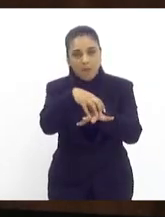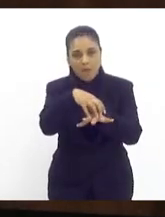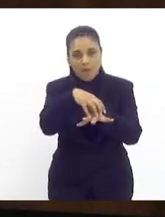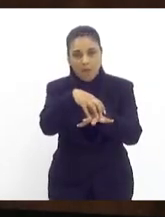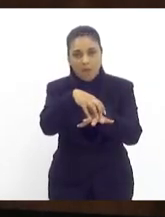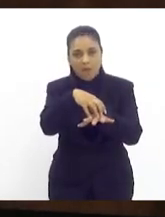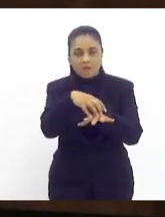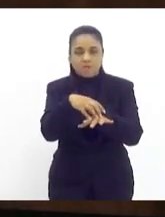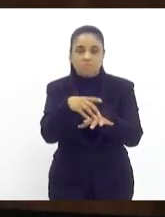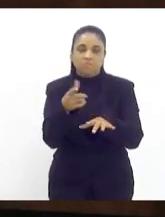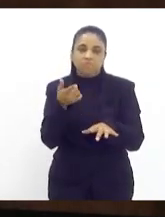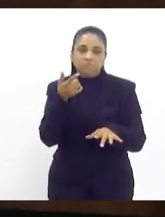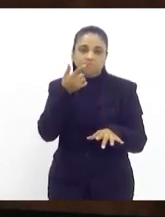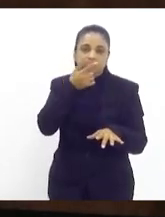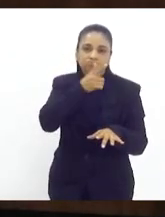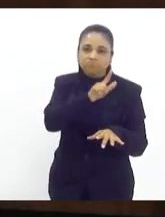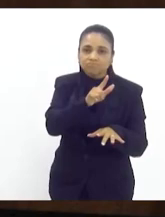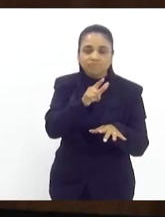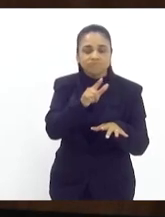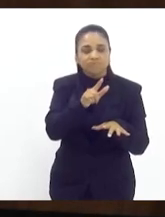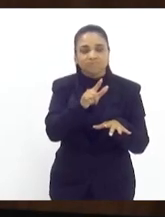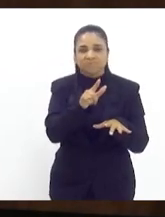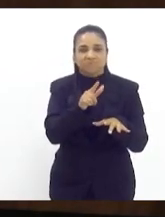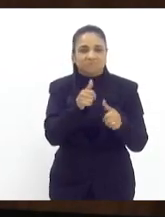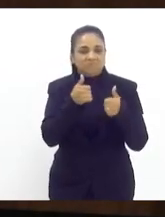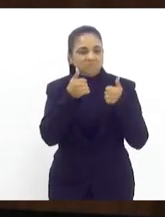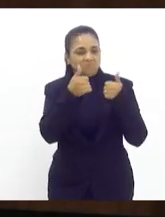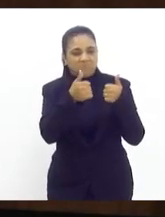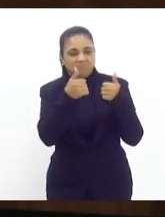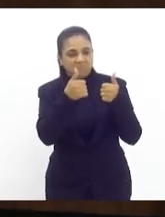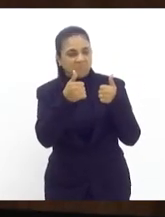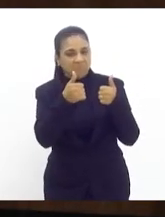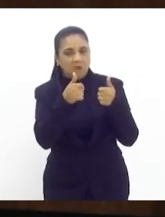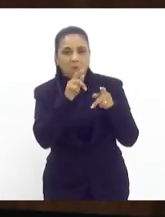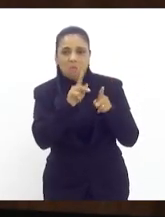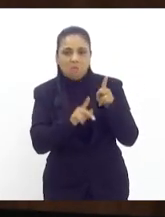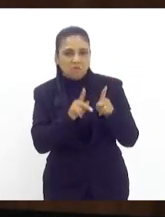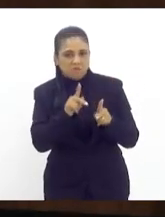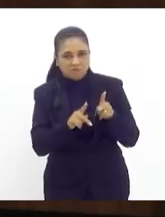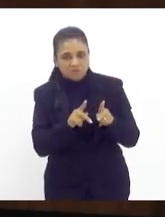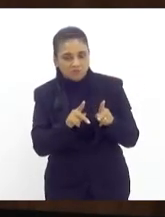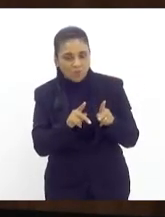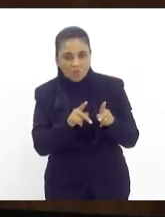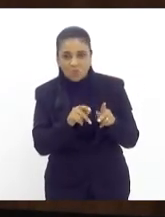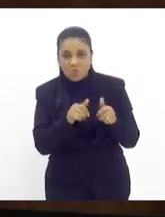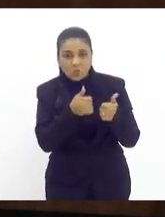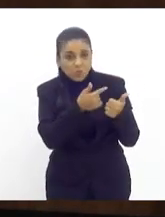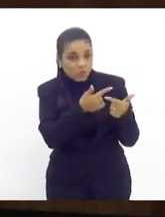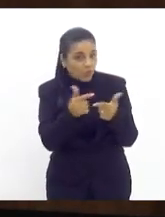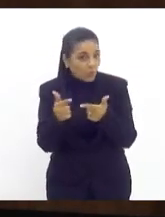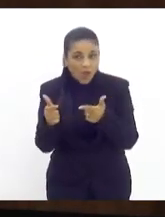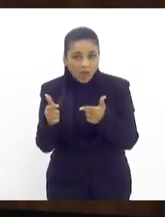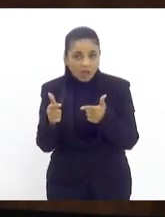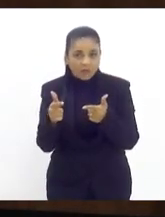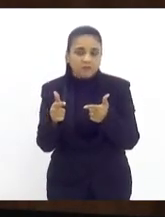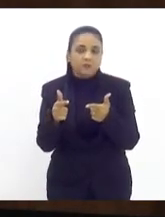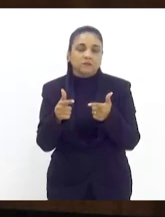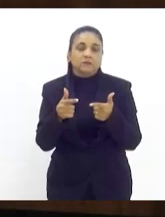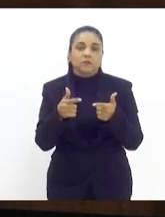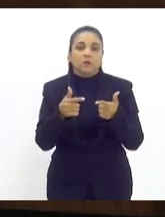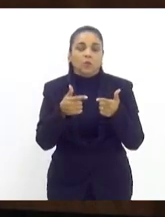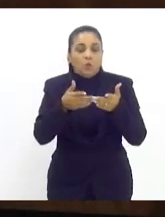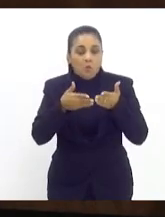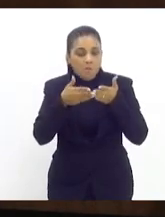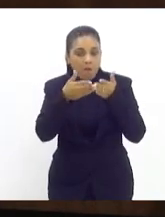que ganhe um joinha da maioria da nossa população. Se a gente pegar o sistema aquaviário,